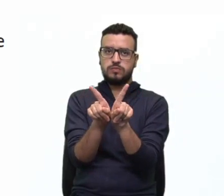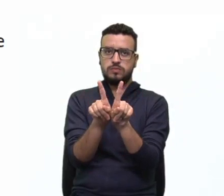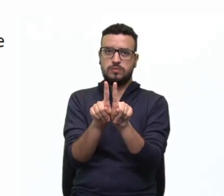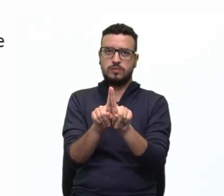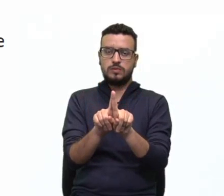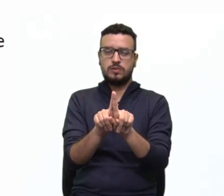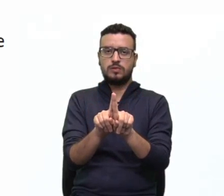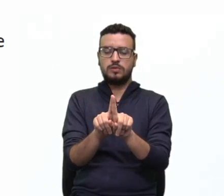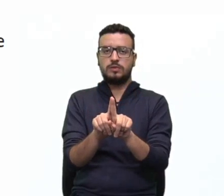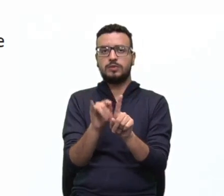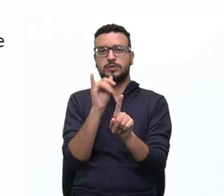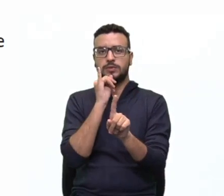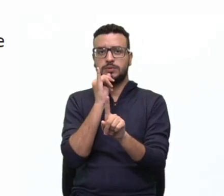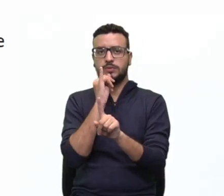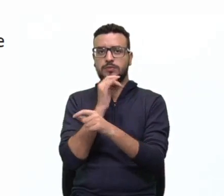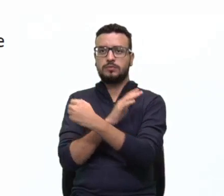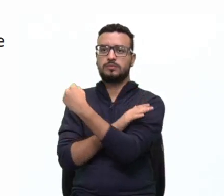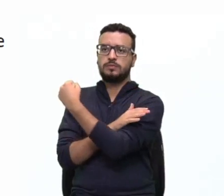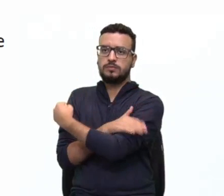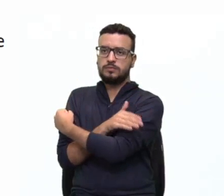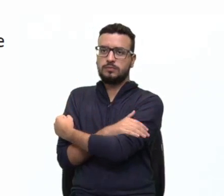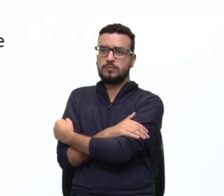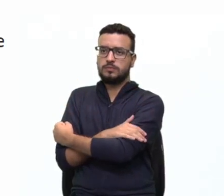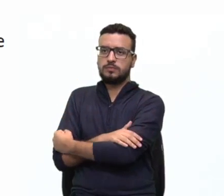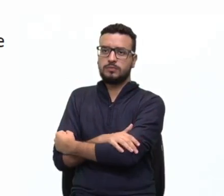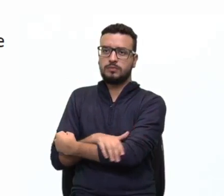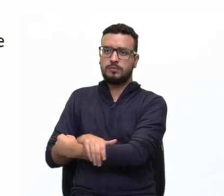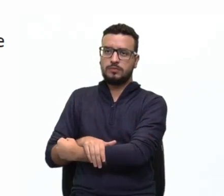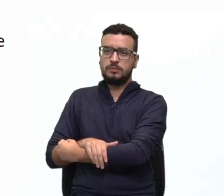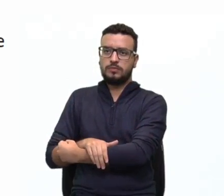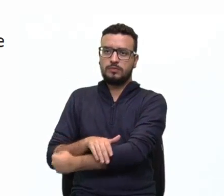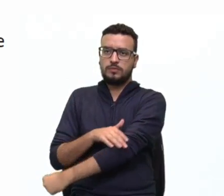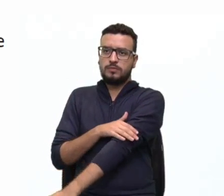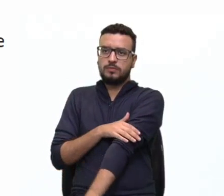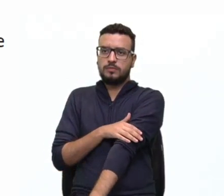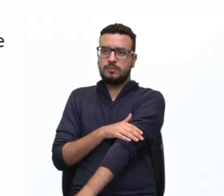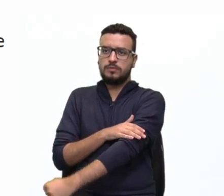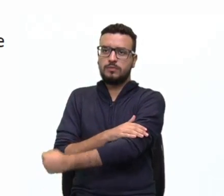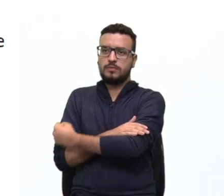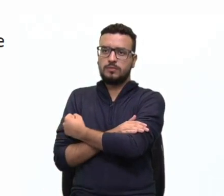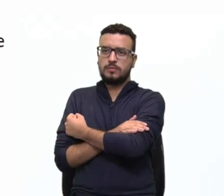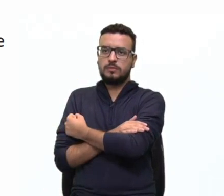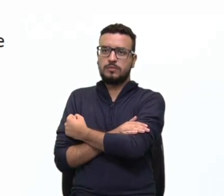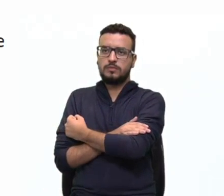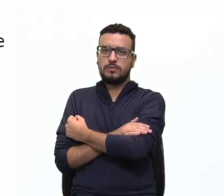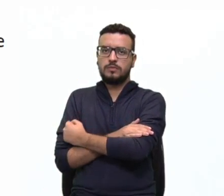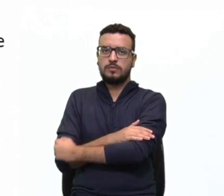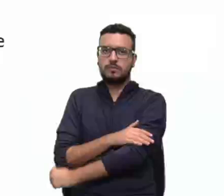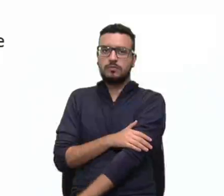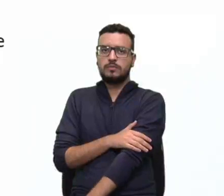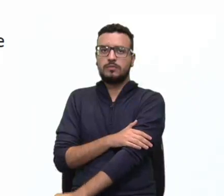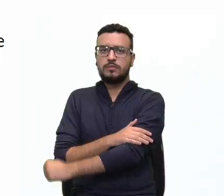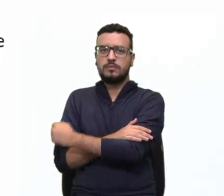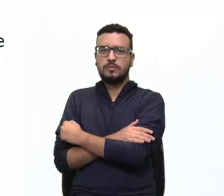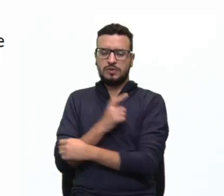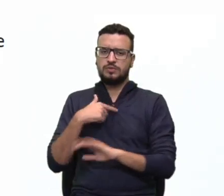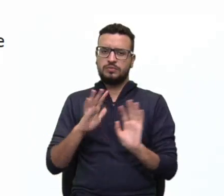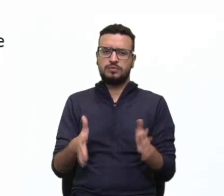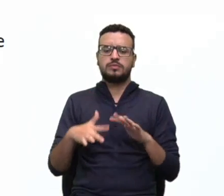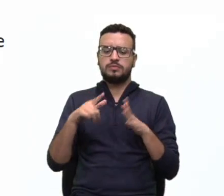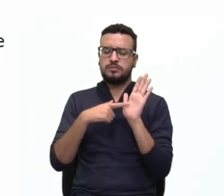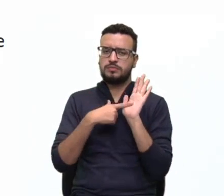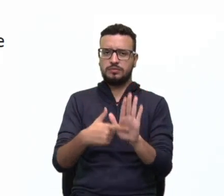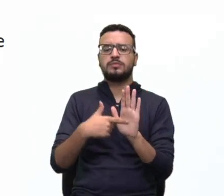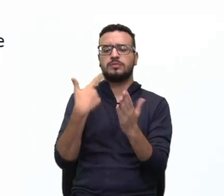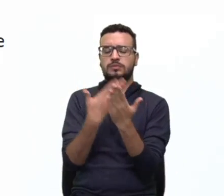entre o segmento que vai se deslocar e o que vai permanecer fixo. Eu já mostrei para vocês alguns movimentos na aula passada,